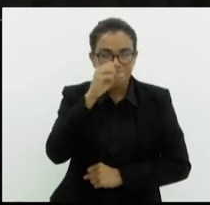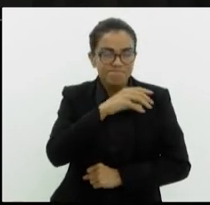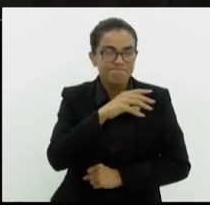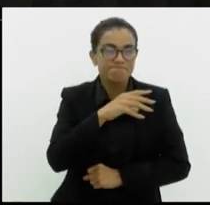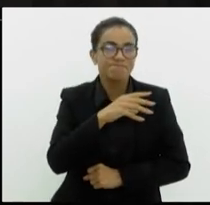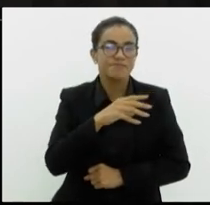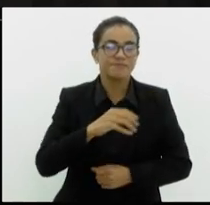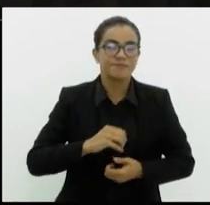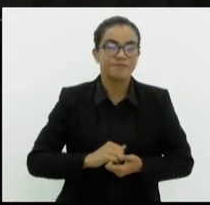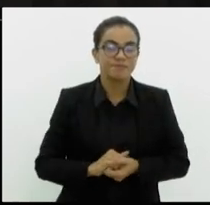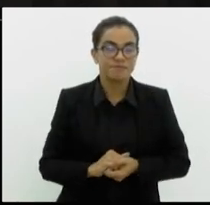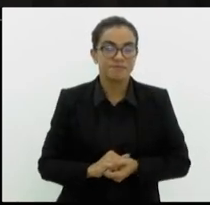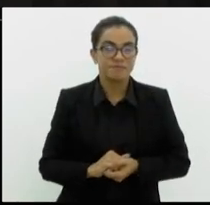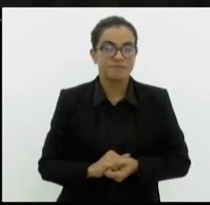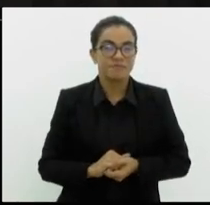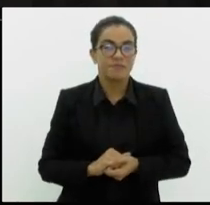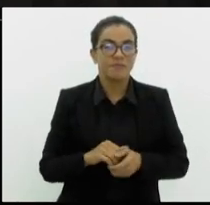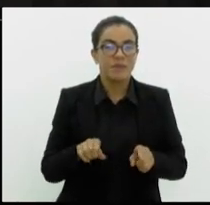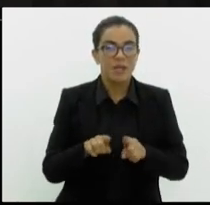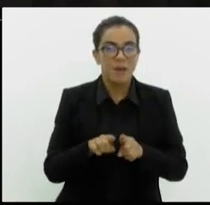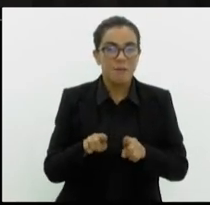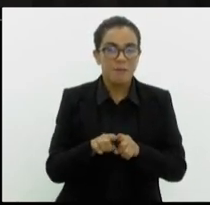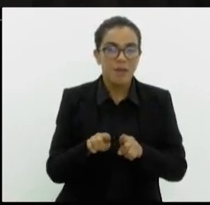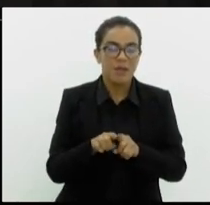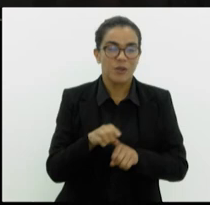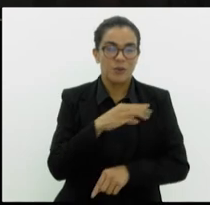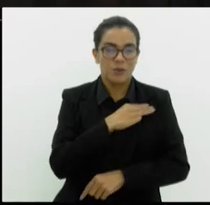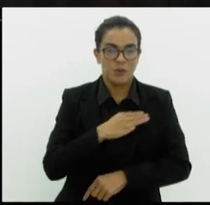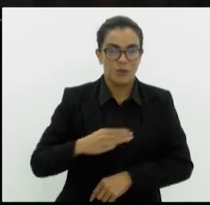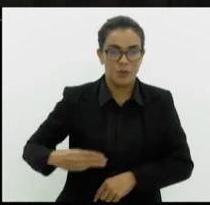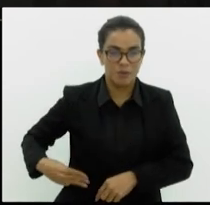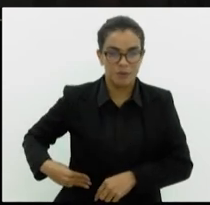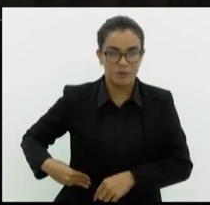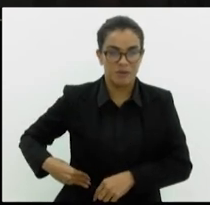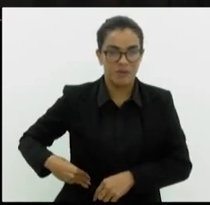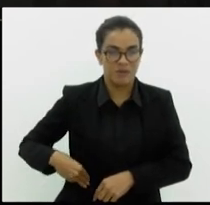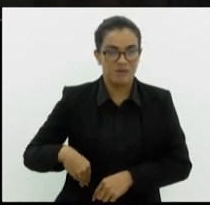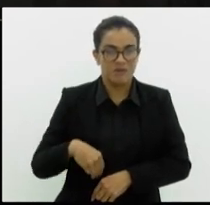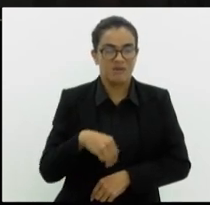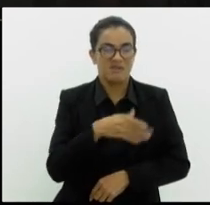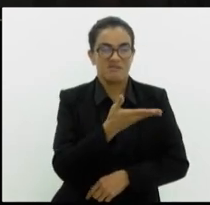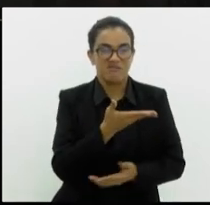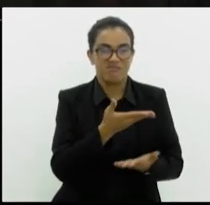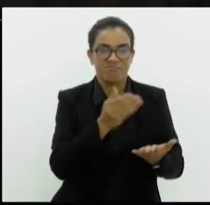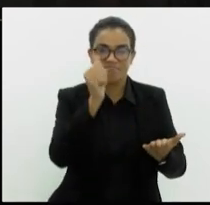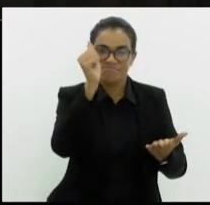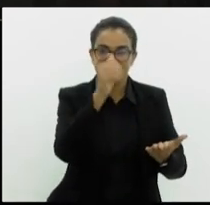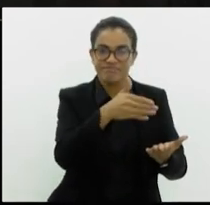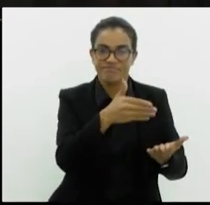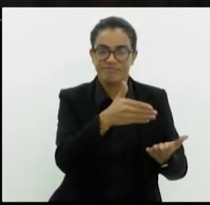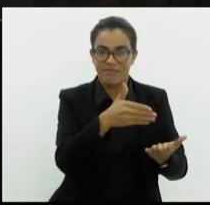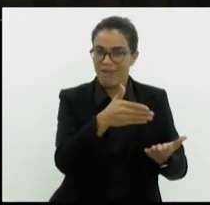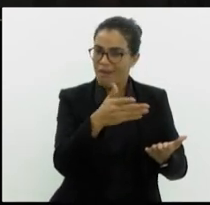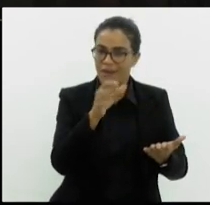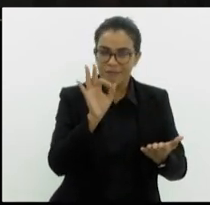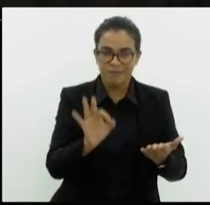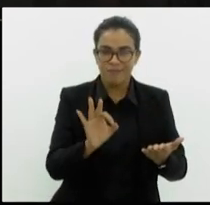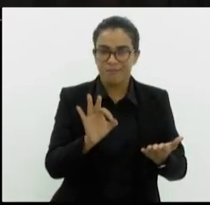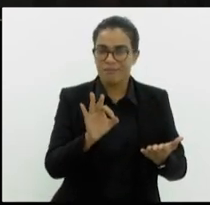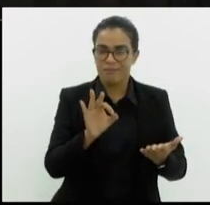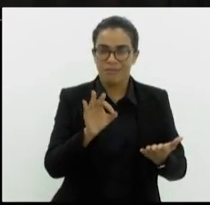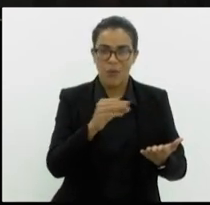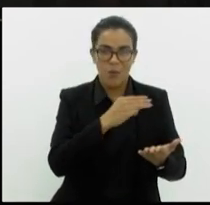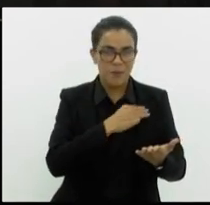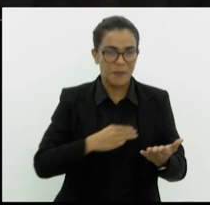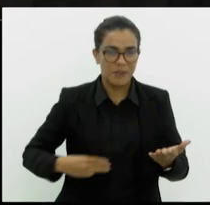nefasta do Itamaraty, do ministro de Araque, o Mauro Vieira, porque ele é o de Araque, o verdadeiro